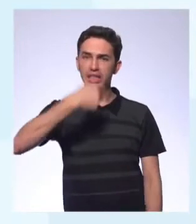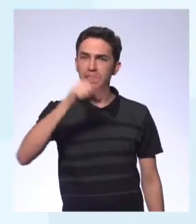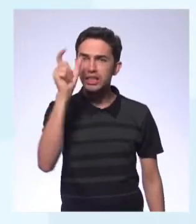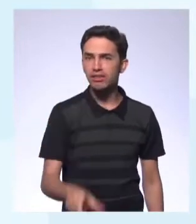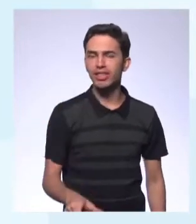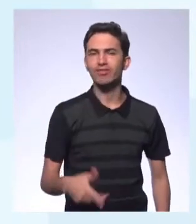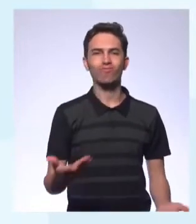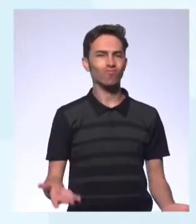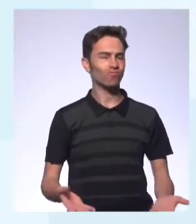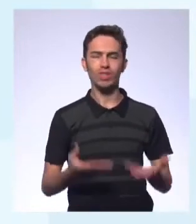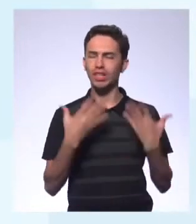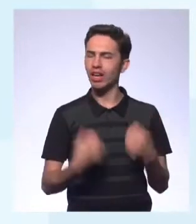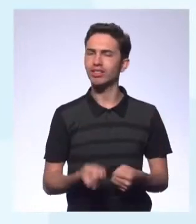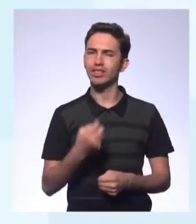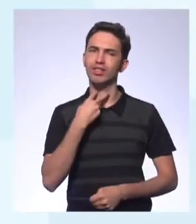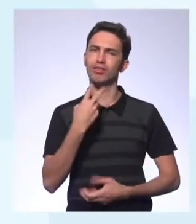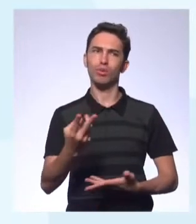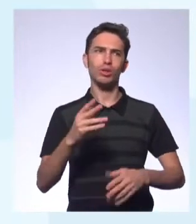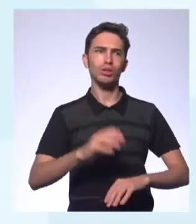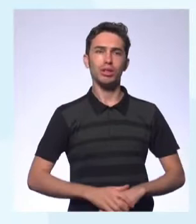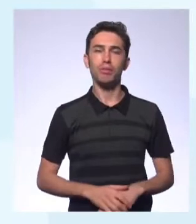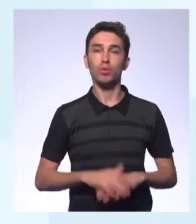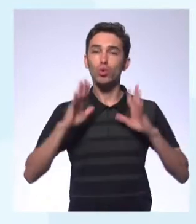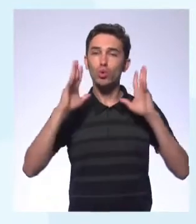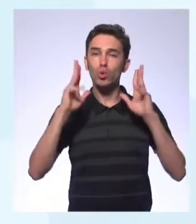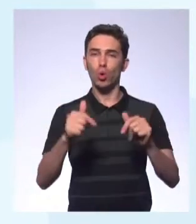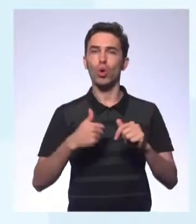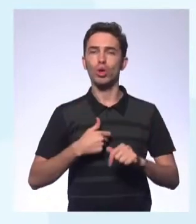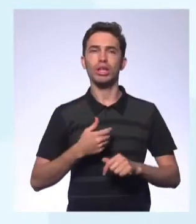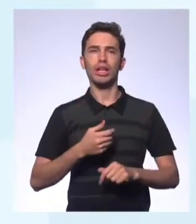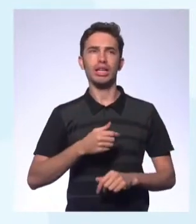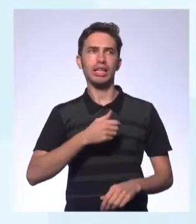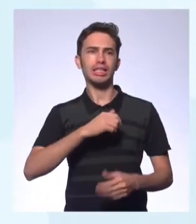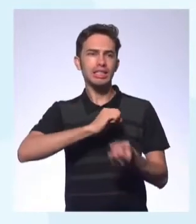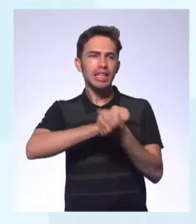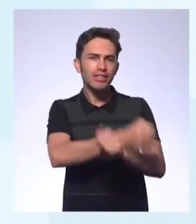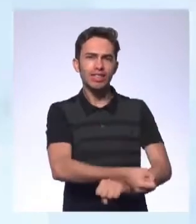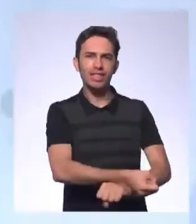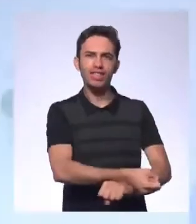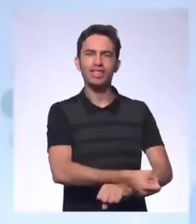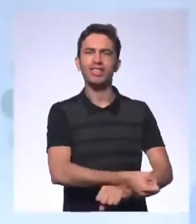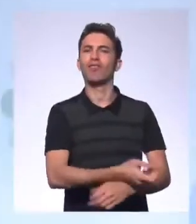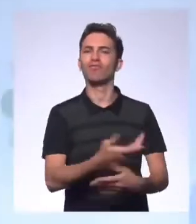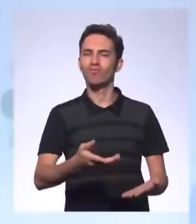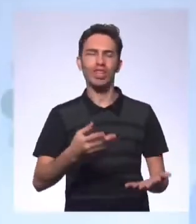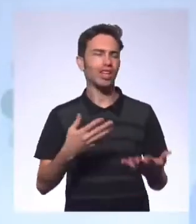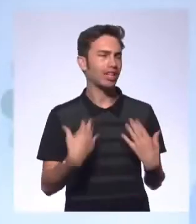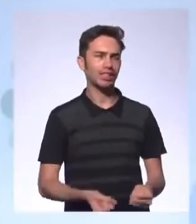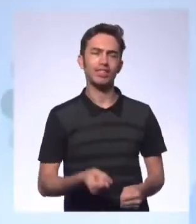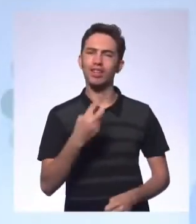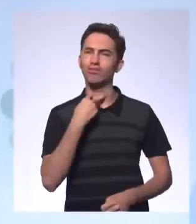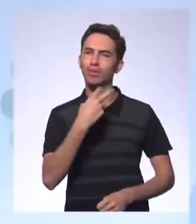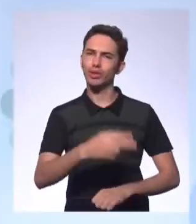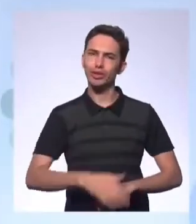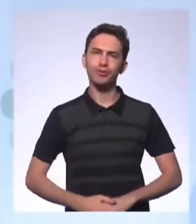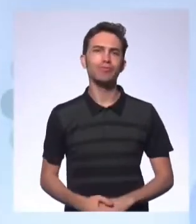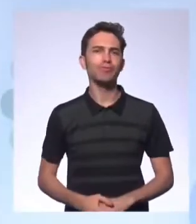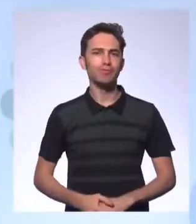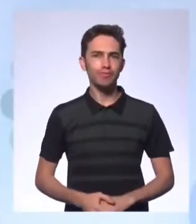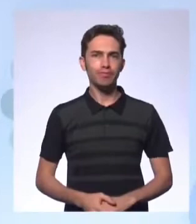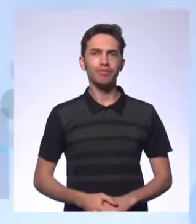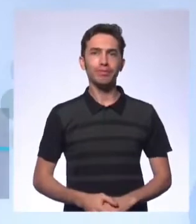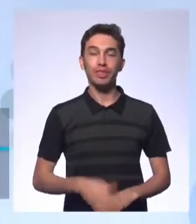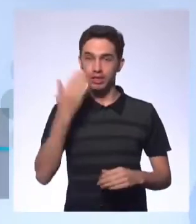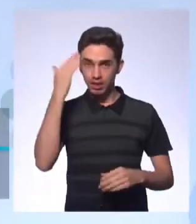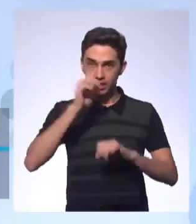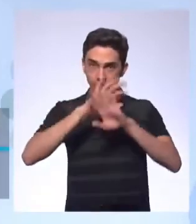isso é inadmissível. Toda e qualquer forma de escravização é inadmissível. Ok? Deu